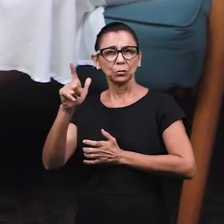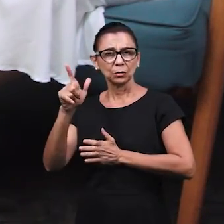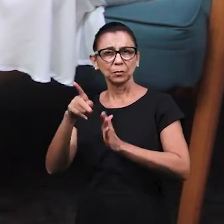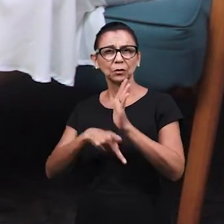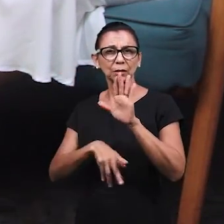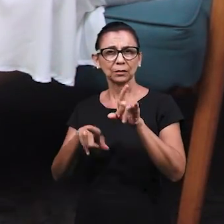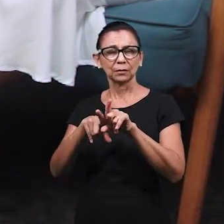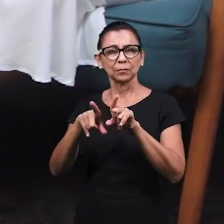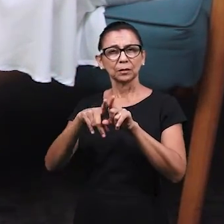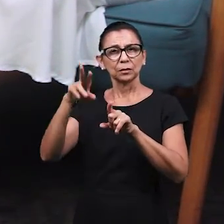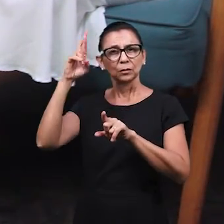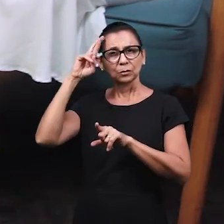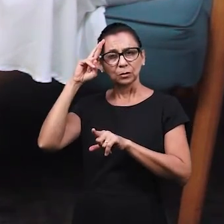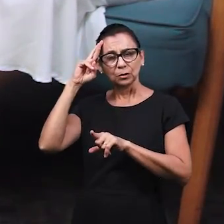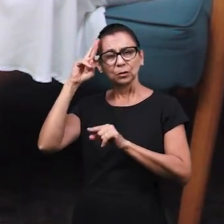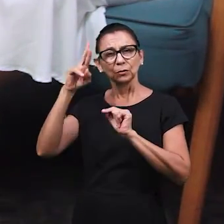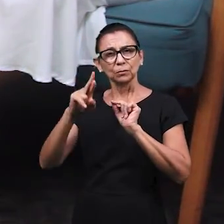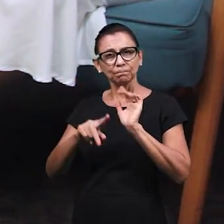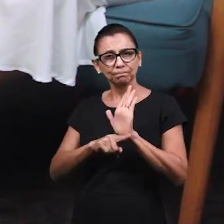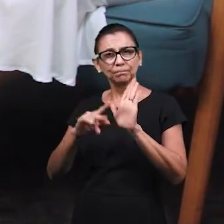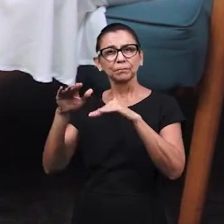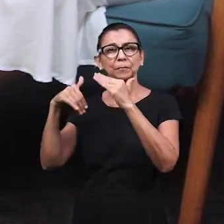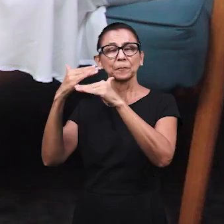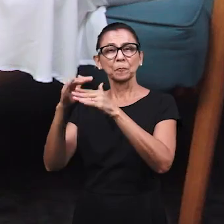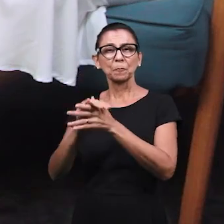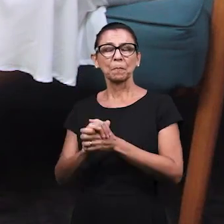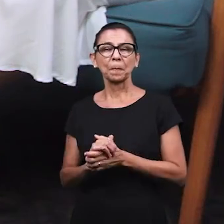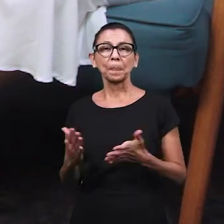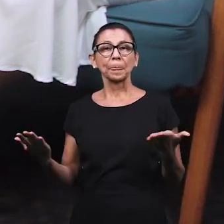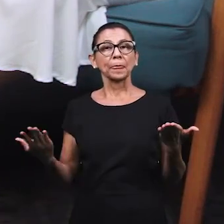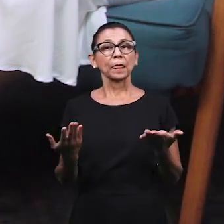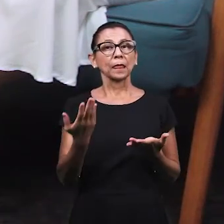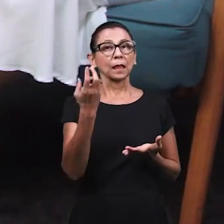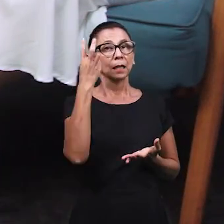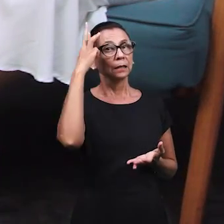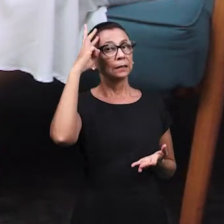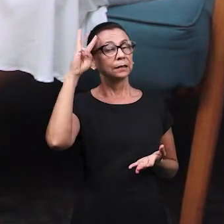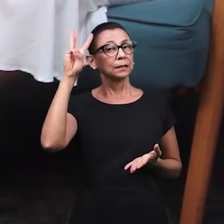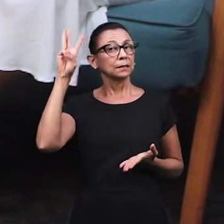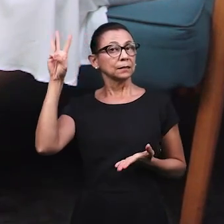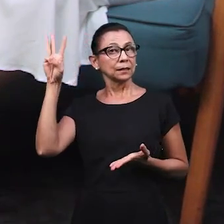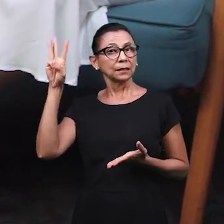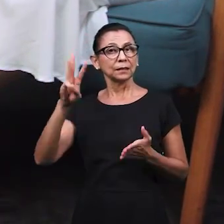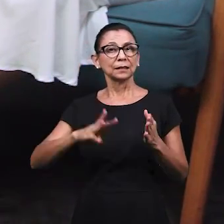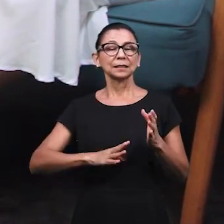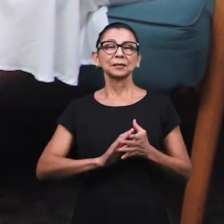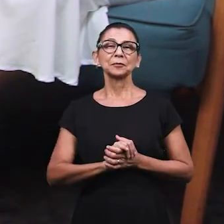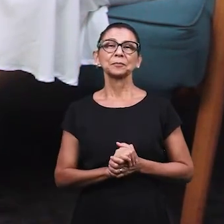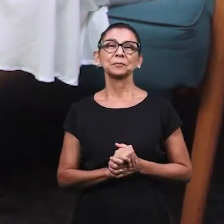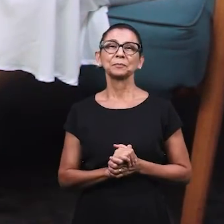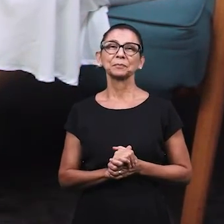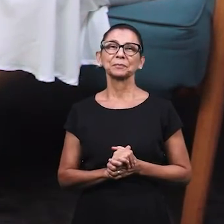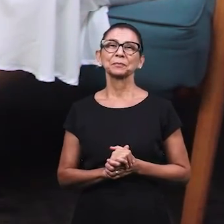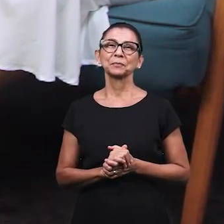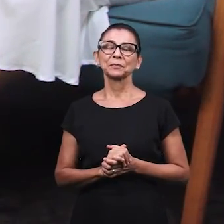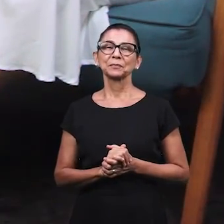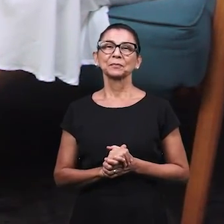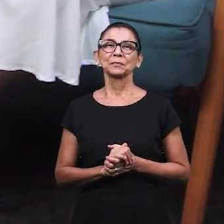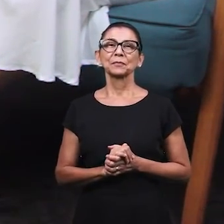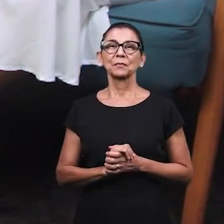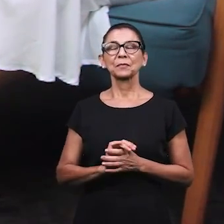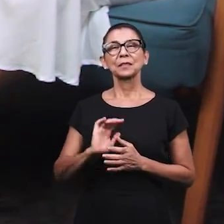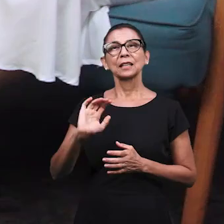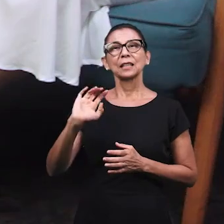que o Senhor tem nos feito viver. Bom, hoje é terça-feira, o programa, o primeiro quadro,